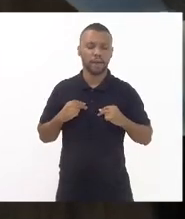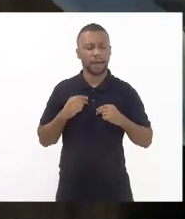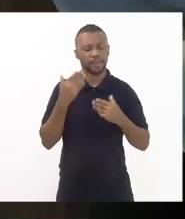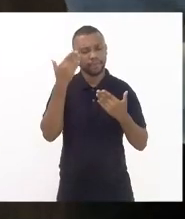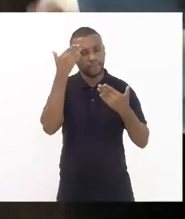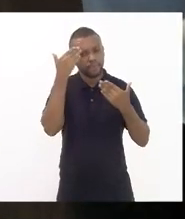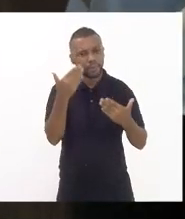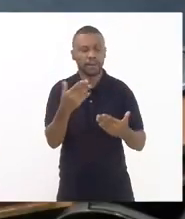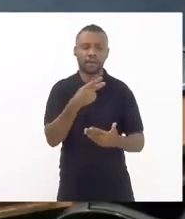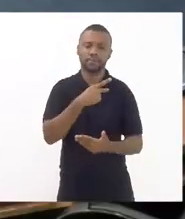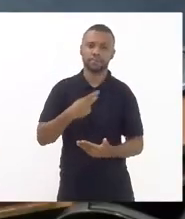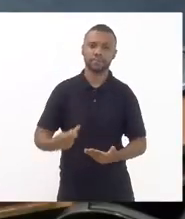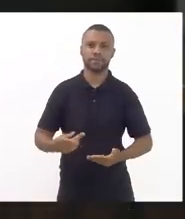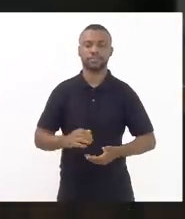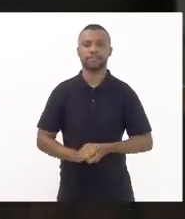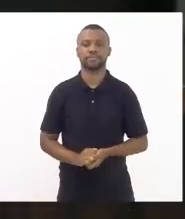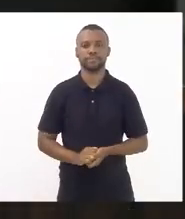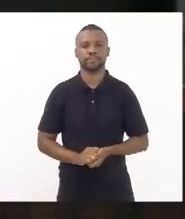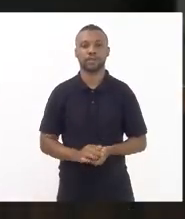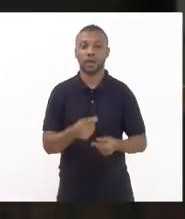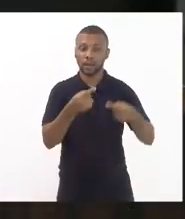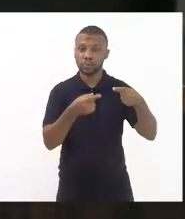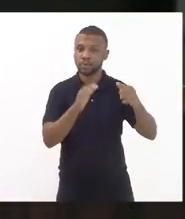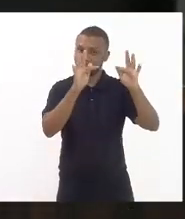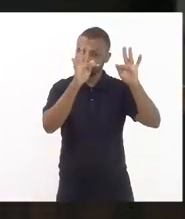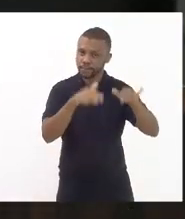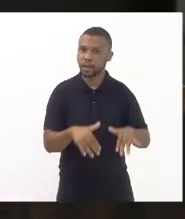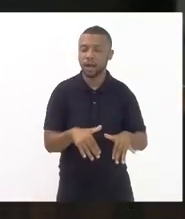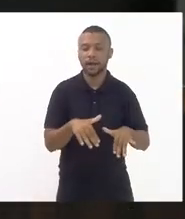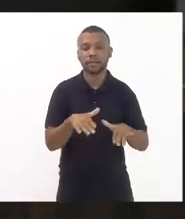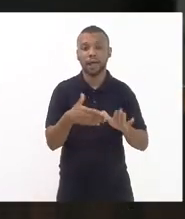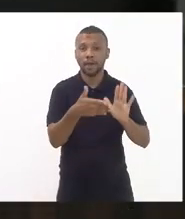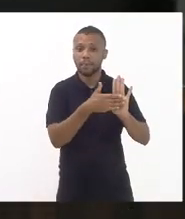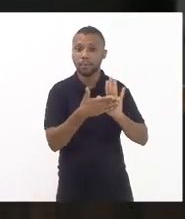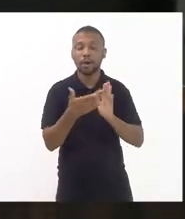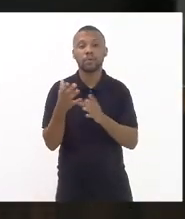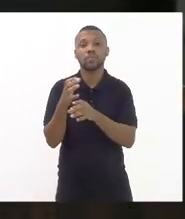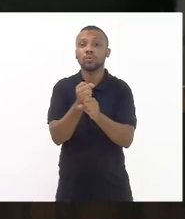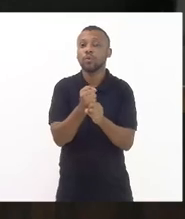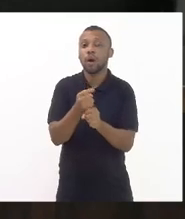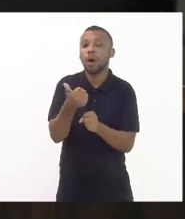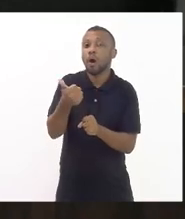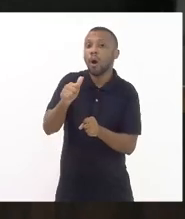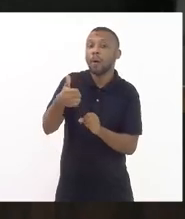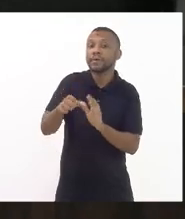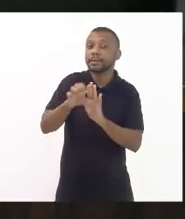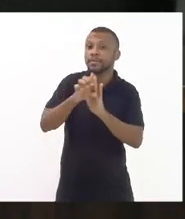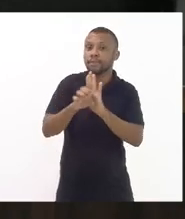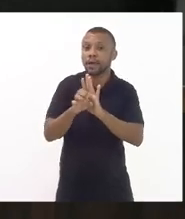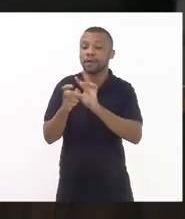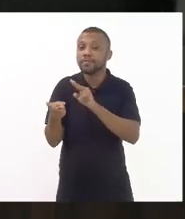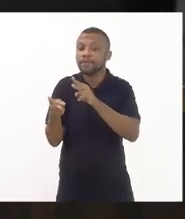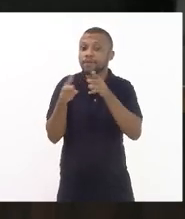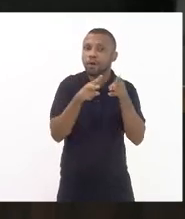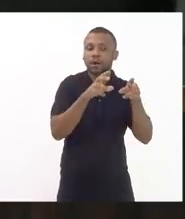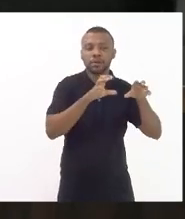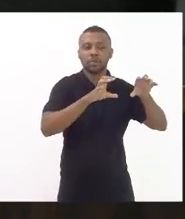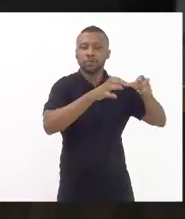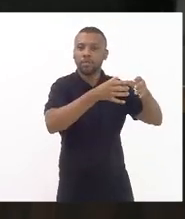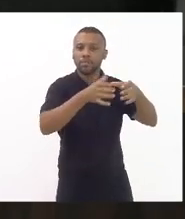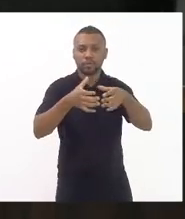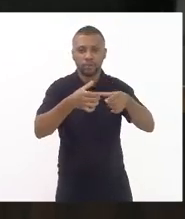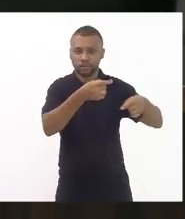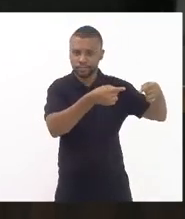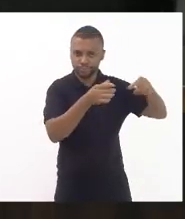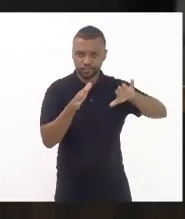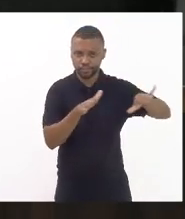presidente. Não havendo quem queira discutir, encerrada a discussão, a presente proposta recebeu 11 emendas e retorna às comissões. Em